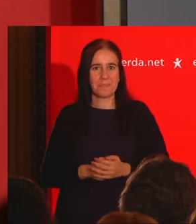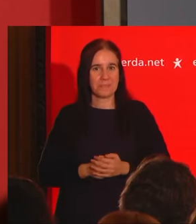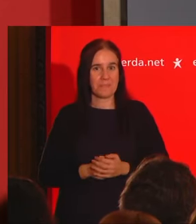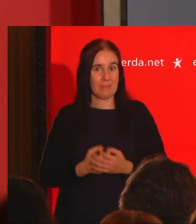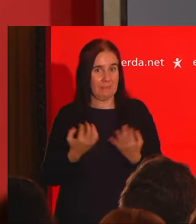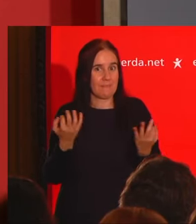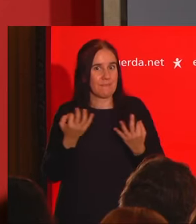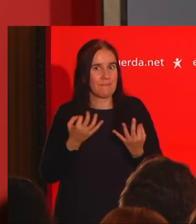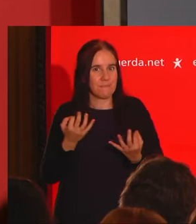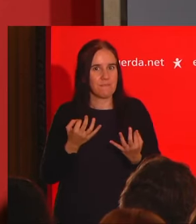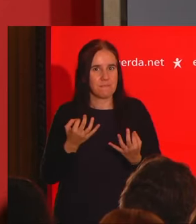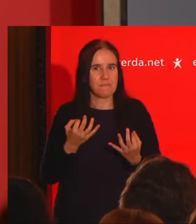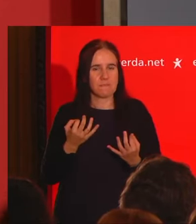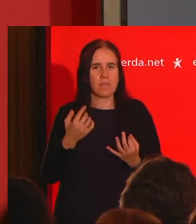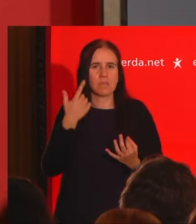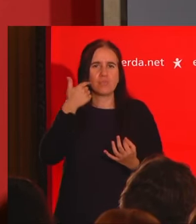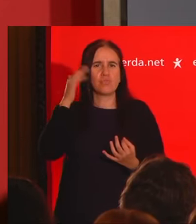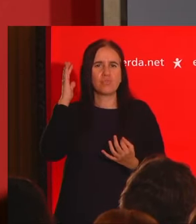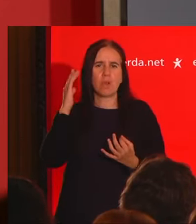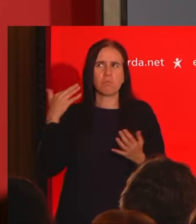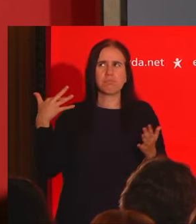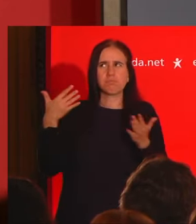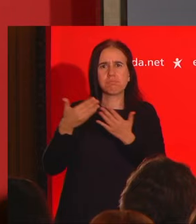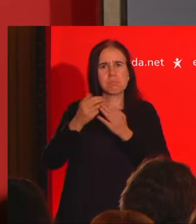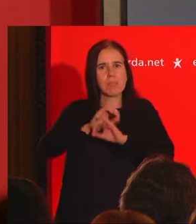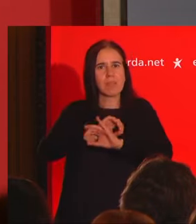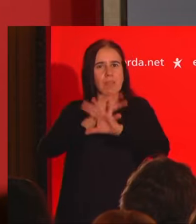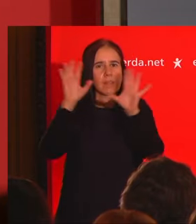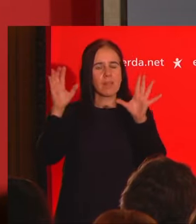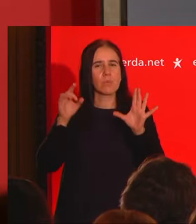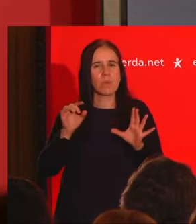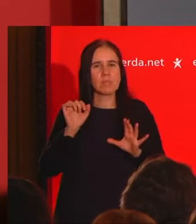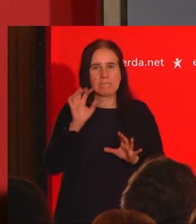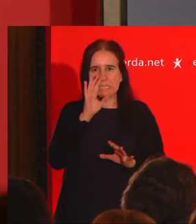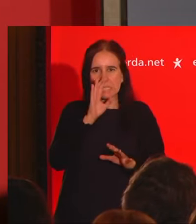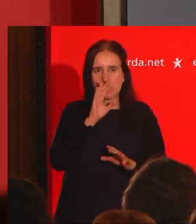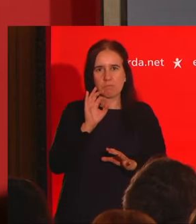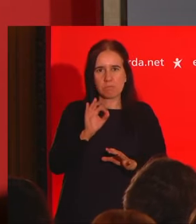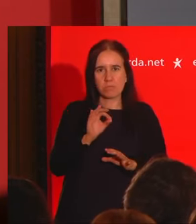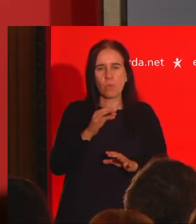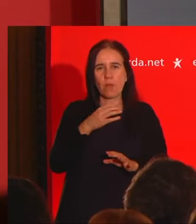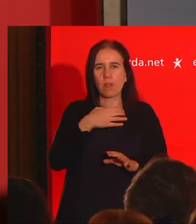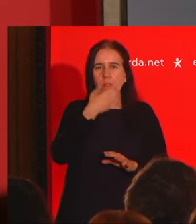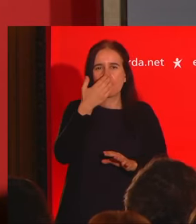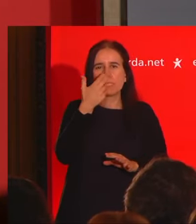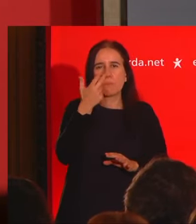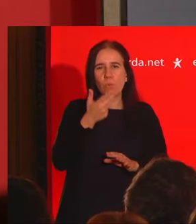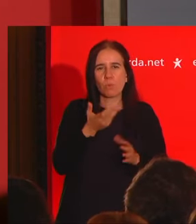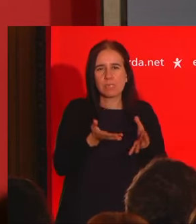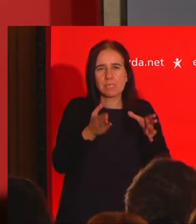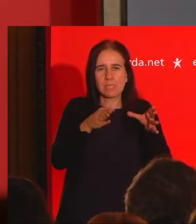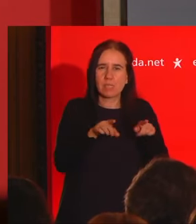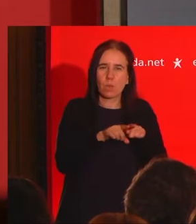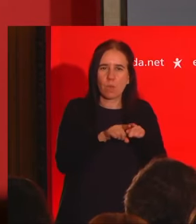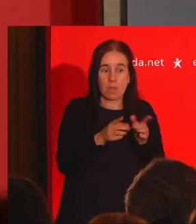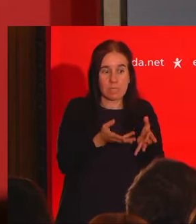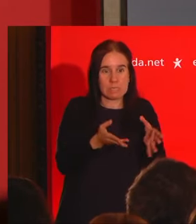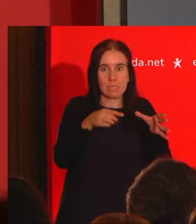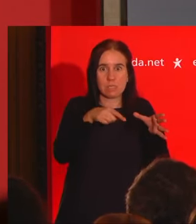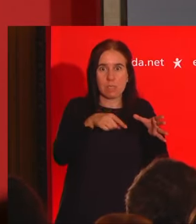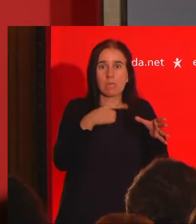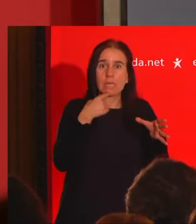verdade, há muito que ficou claro que a questão não é se há umas maçãs podres na cesta. A cesta